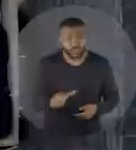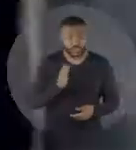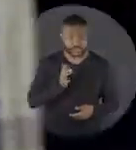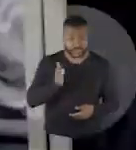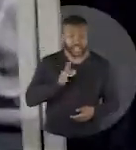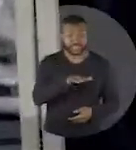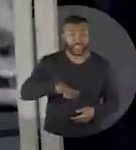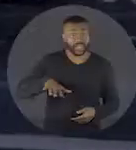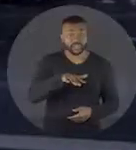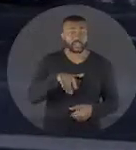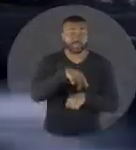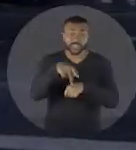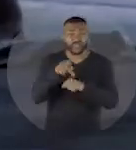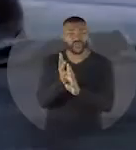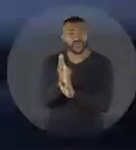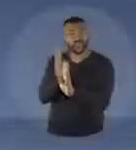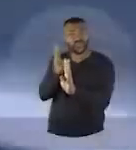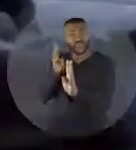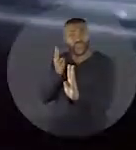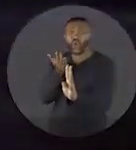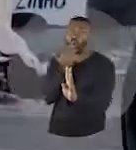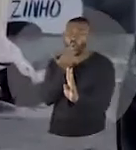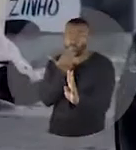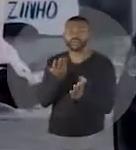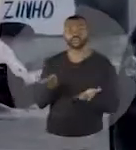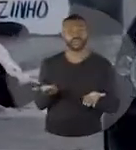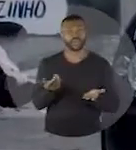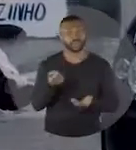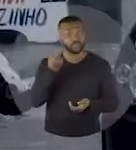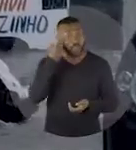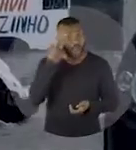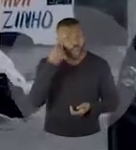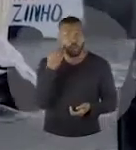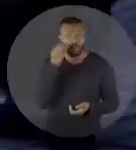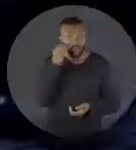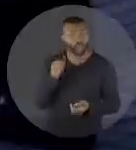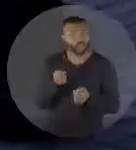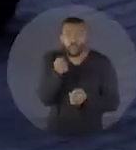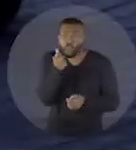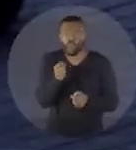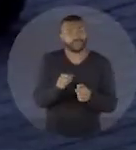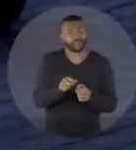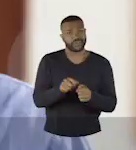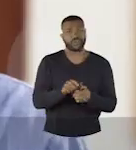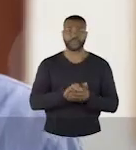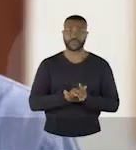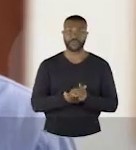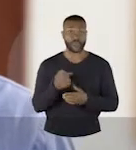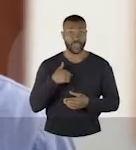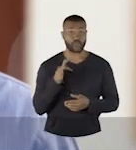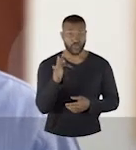mais rica do país. A fila por comida dobra quarteirão e o governo Bruno Dória pouco faz.